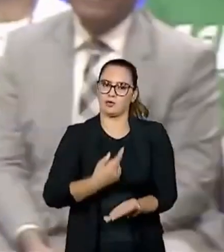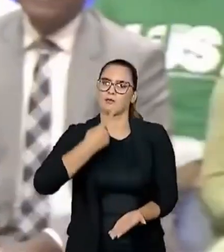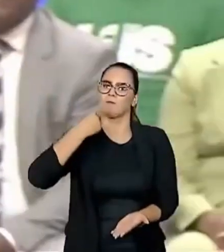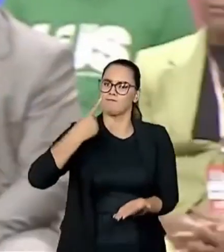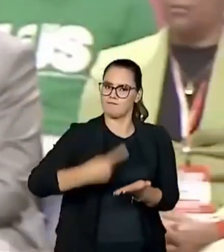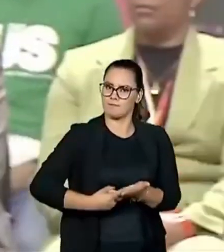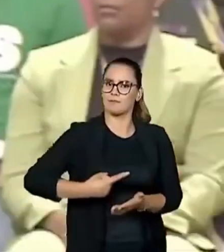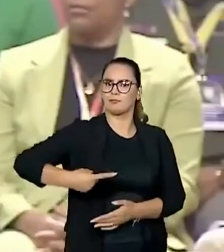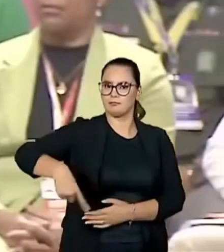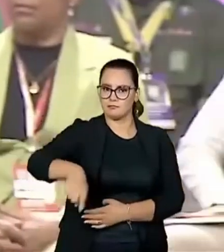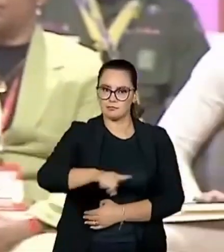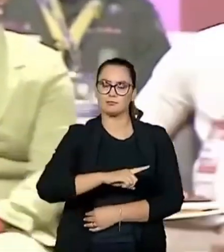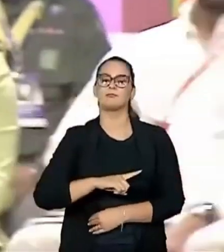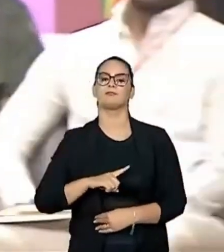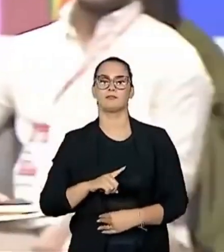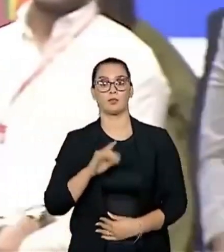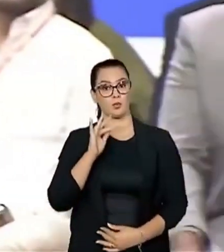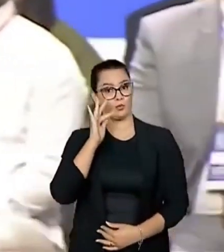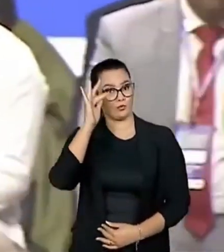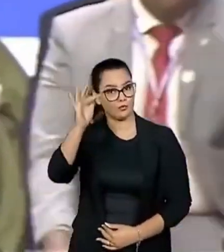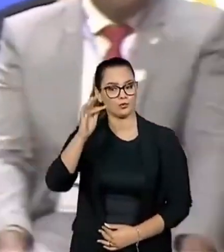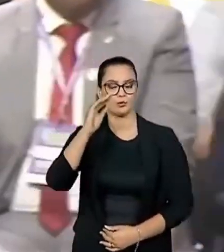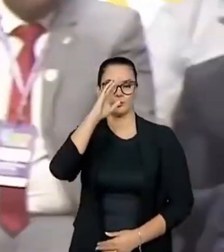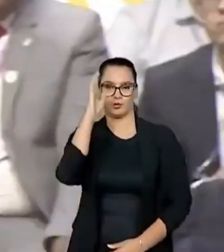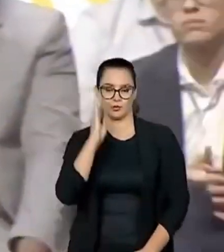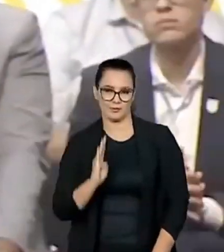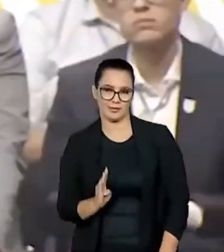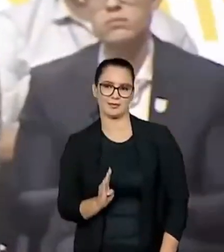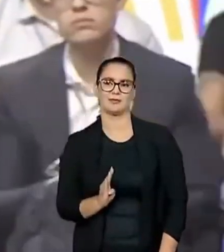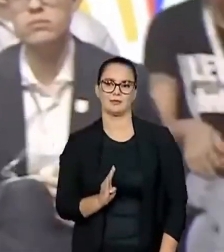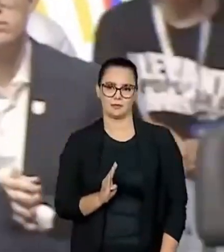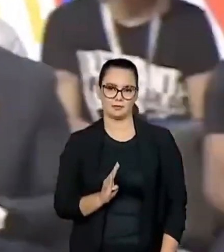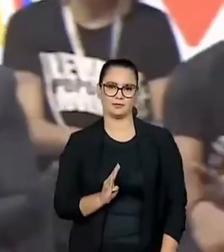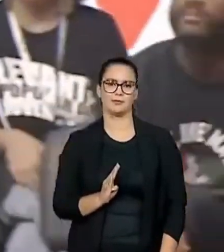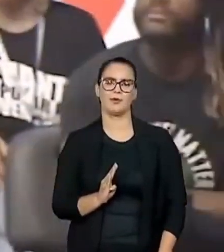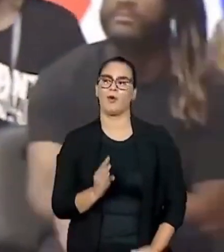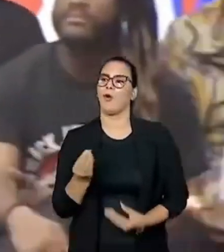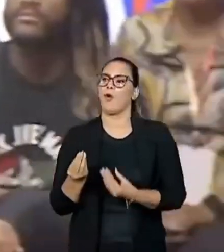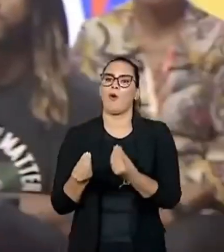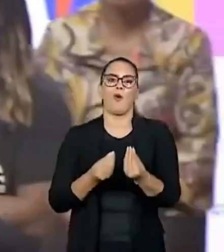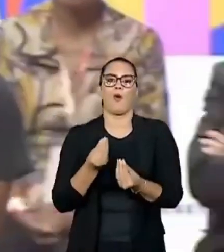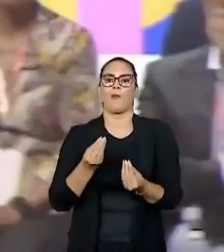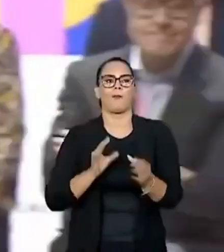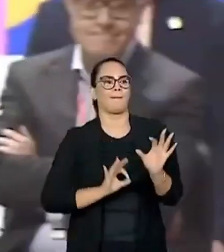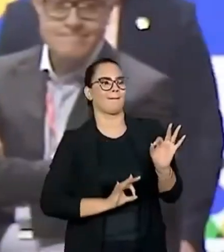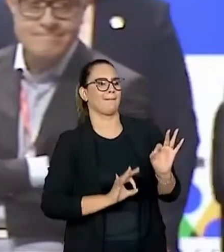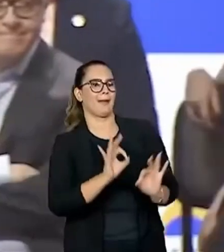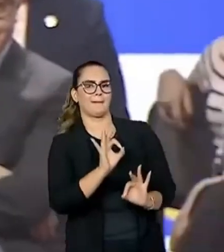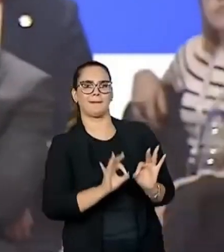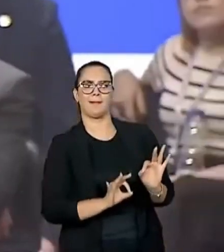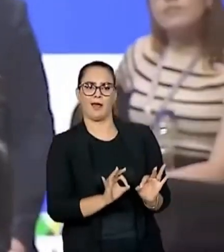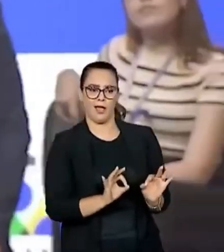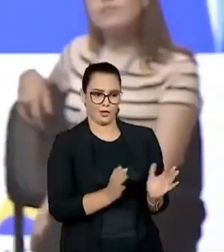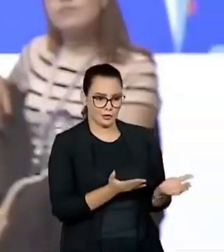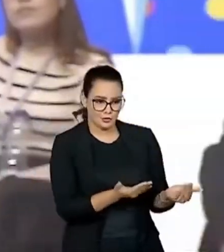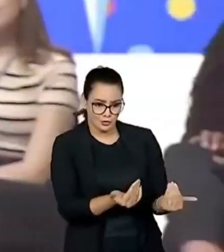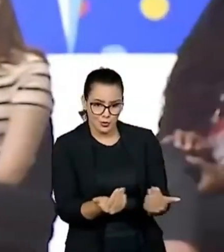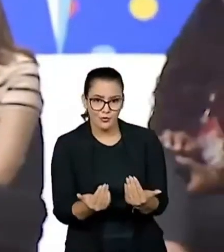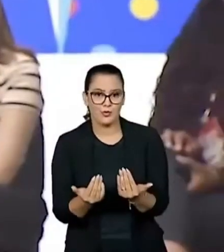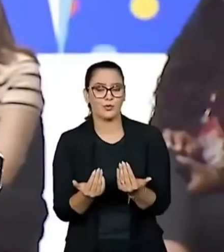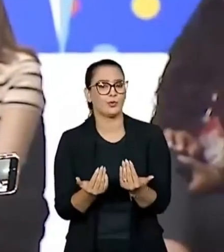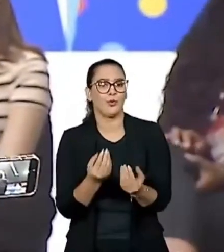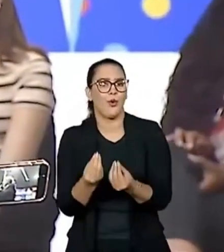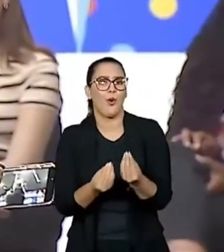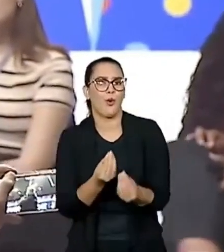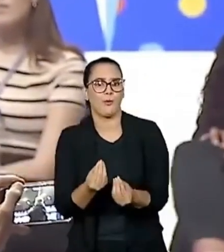com vocês, com o futuro desse país. Como é que a gente vai preparar a juventude que muitas